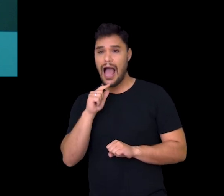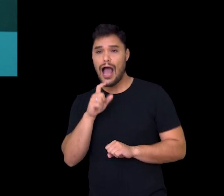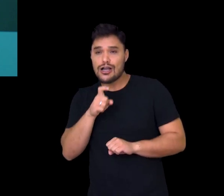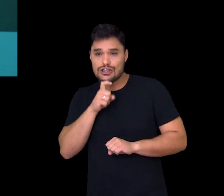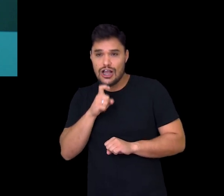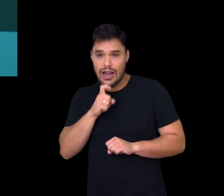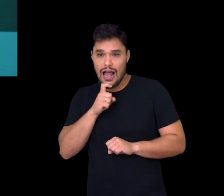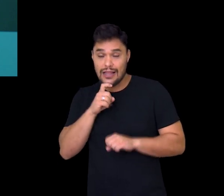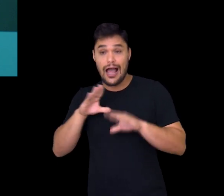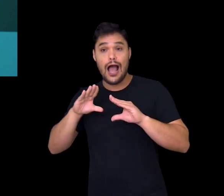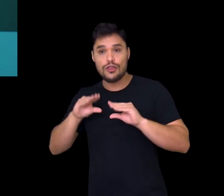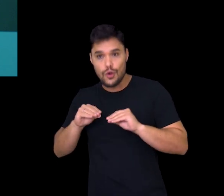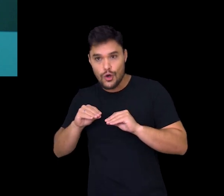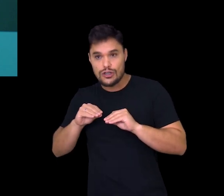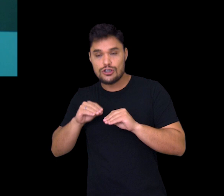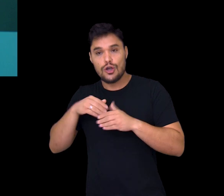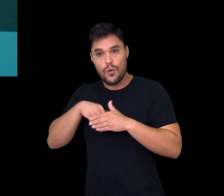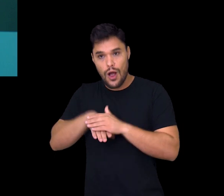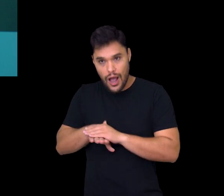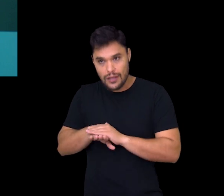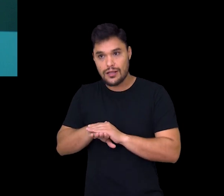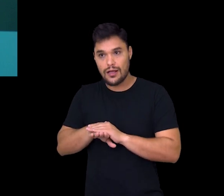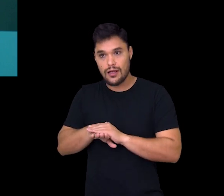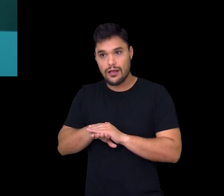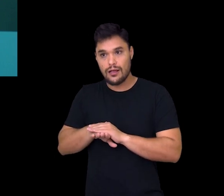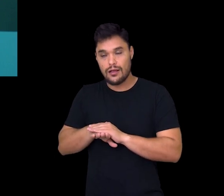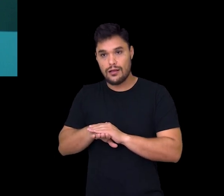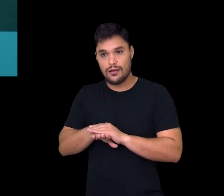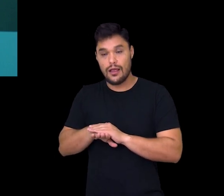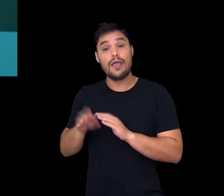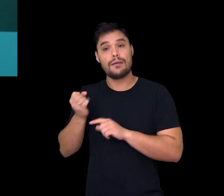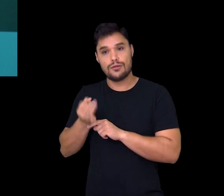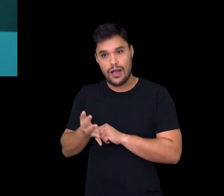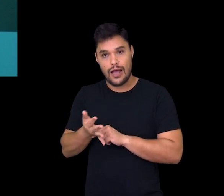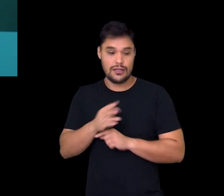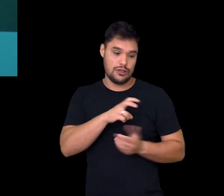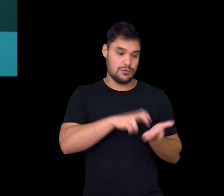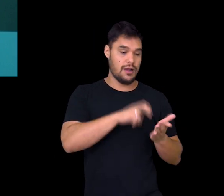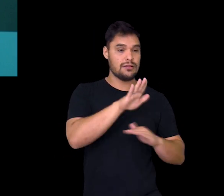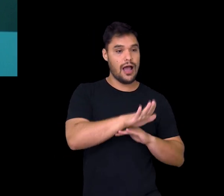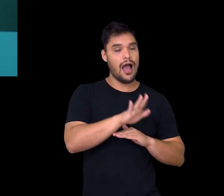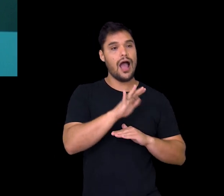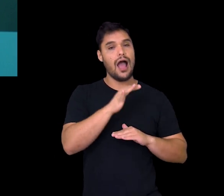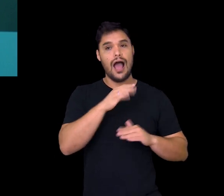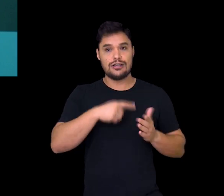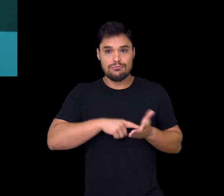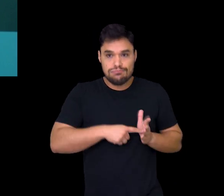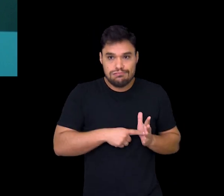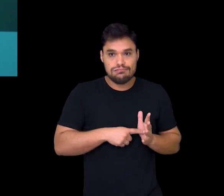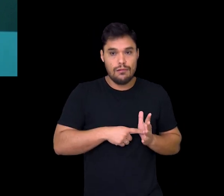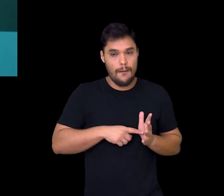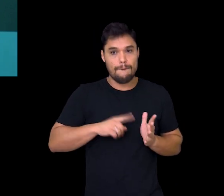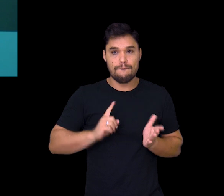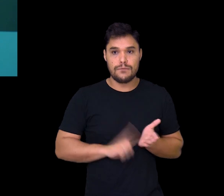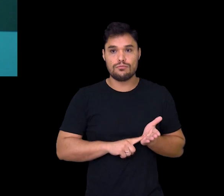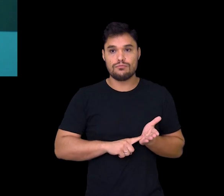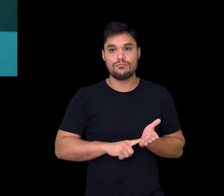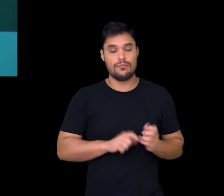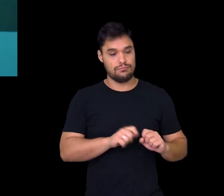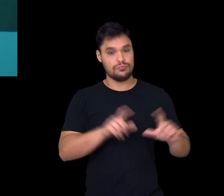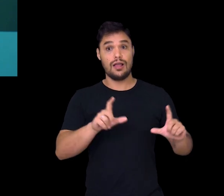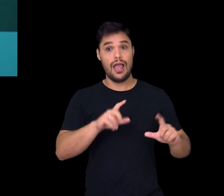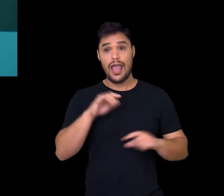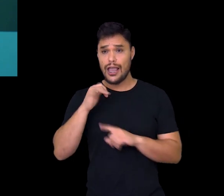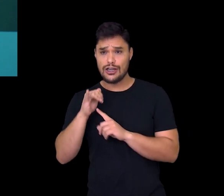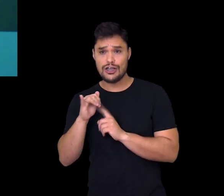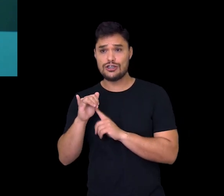e a madrugada, e ela é feita à noite e à madrugada. E de dia a gente só liga a bomba. Então, com isso, toda aquela energia que estava somada aqui, ela